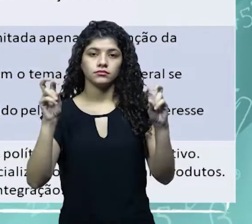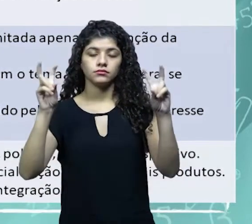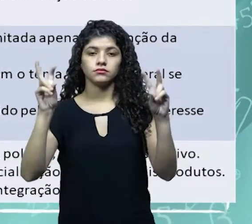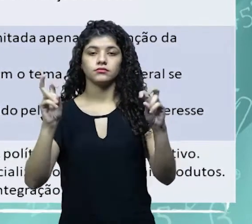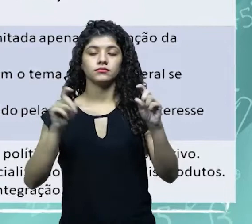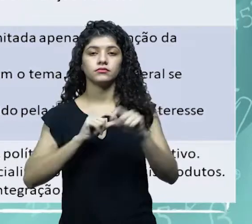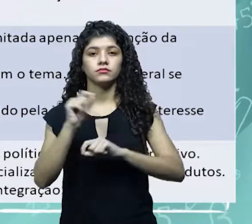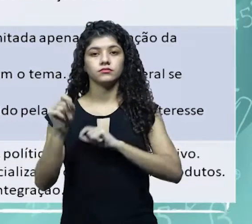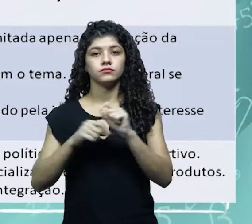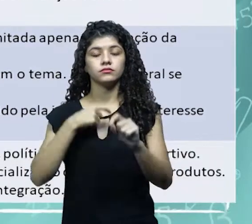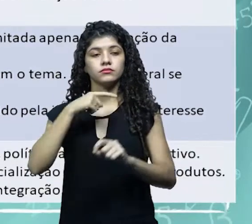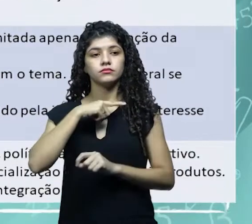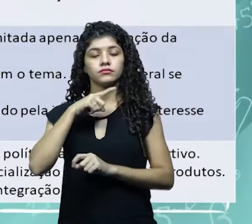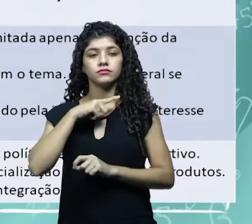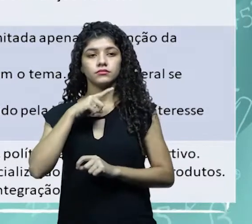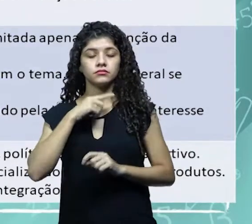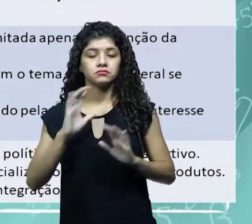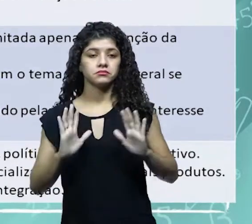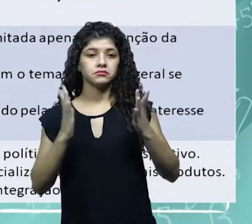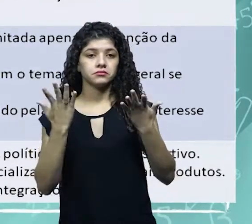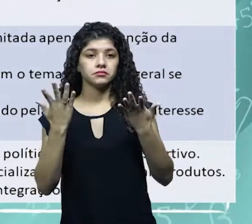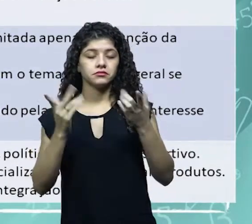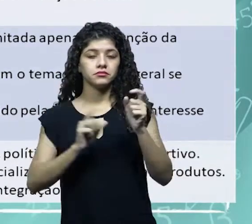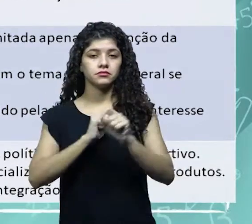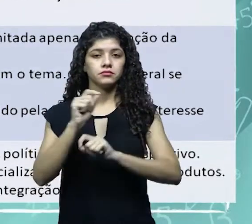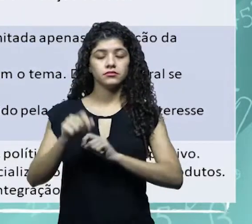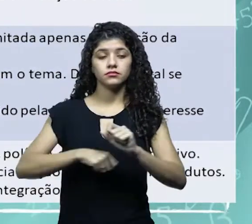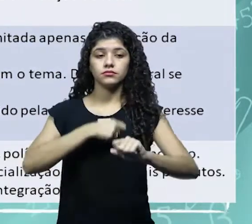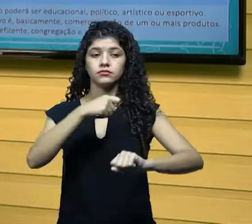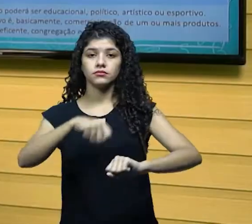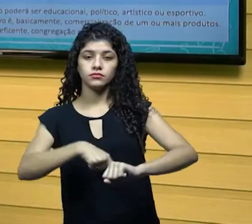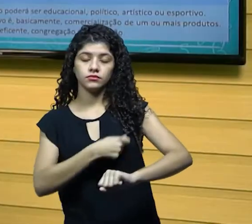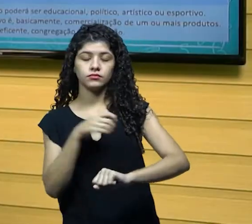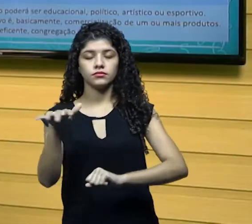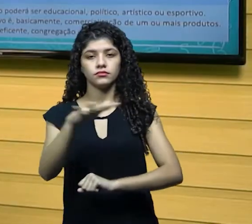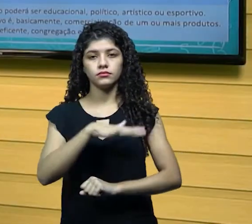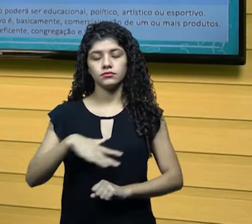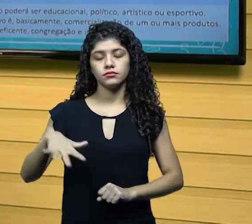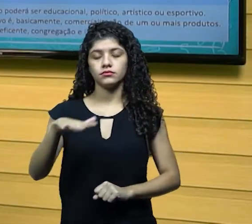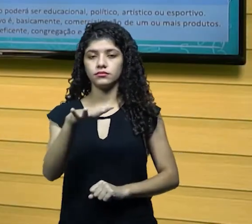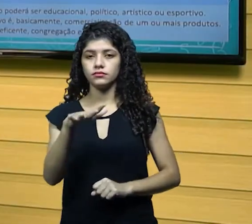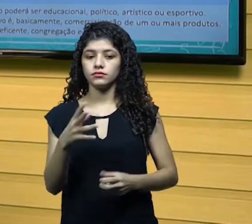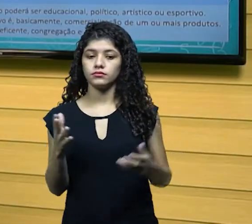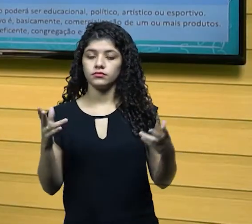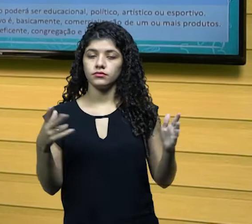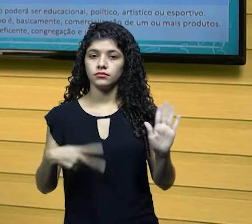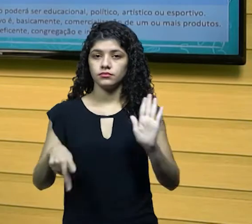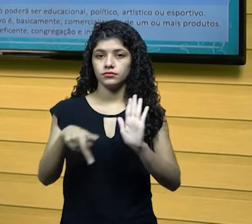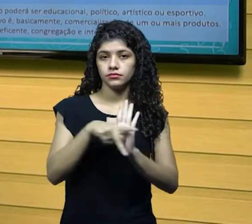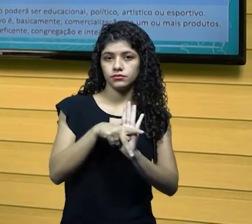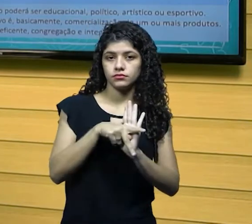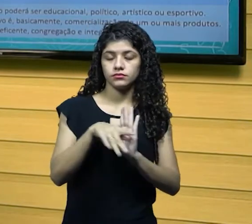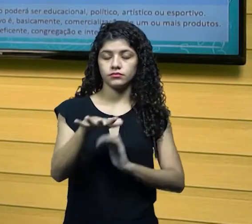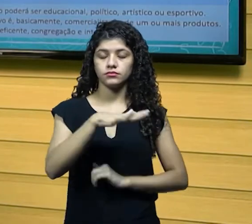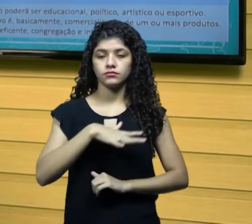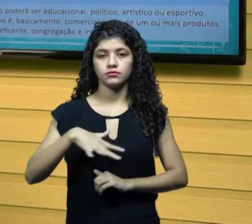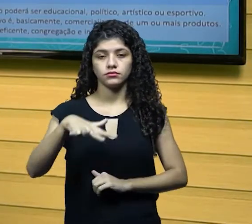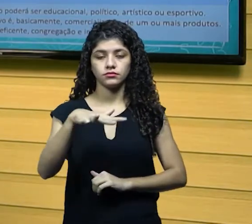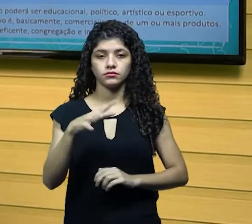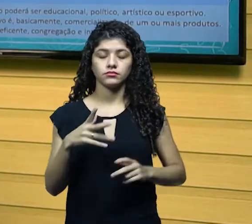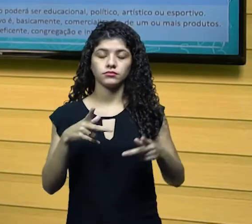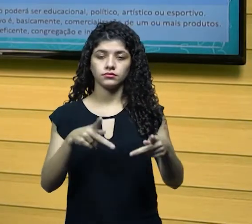claramente definido pela identidade de interesse pelo seu assunto então eu vou fazer um workshop de gastronomia